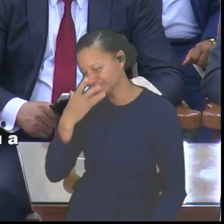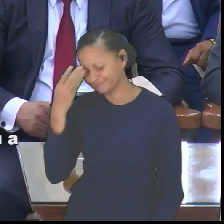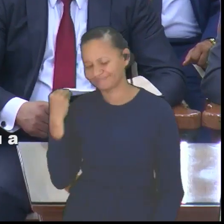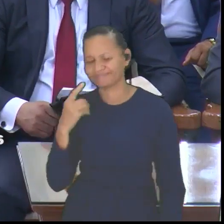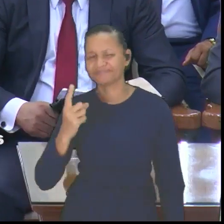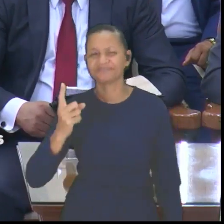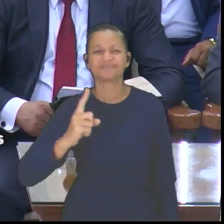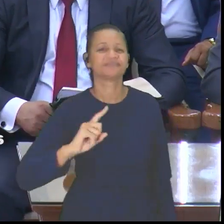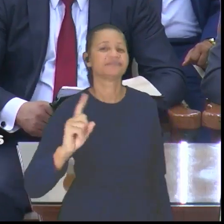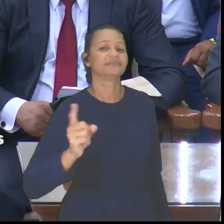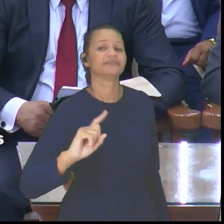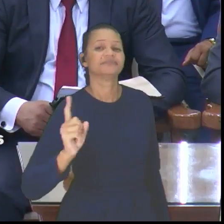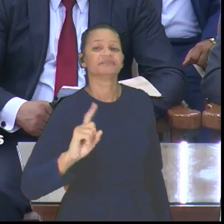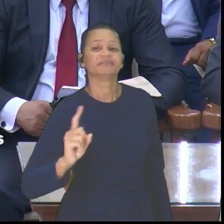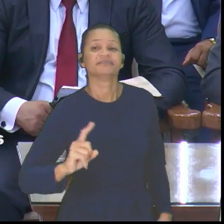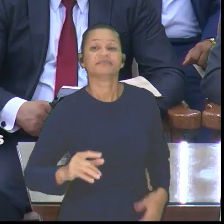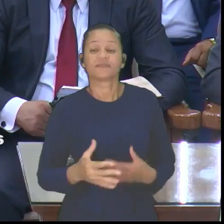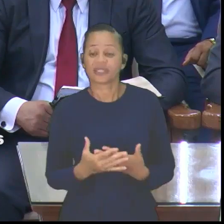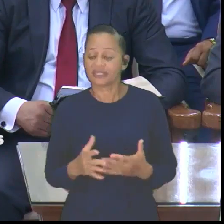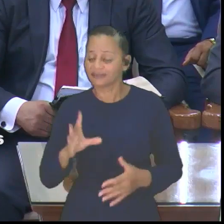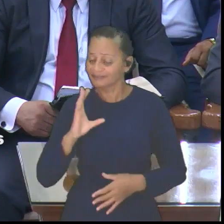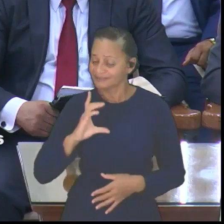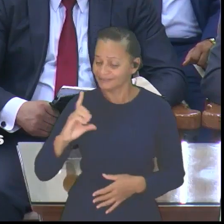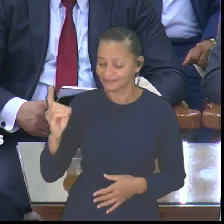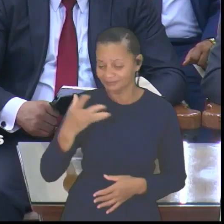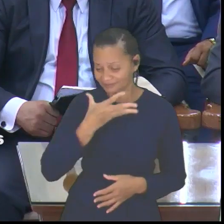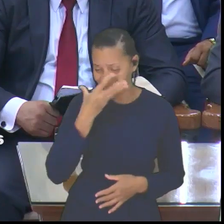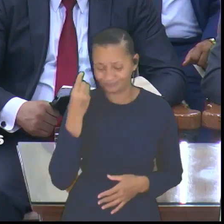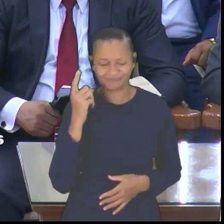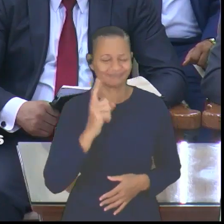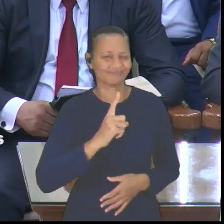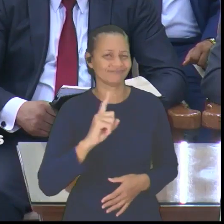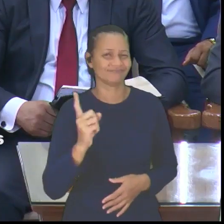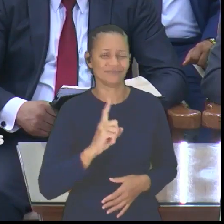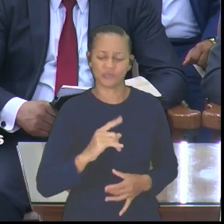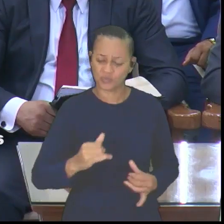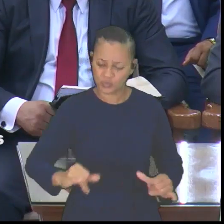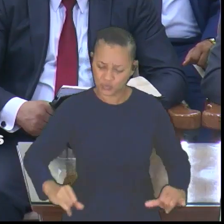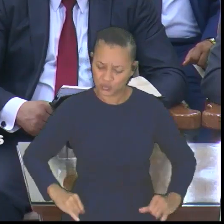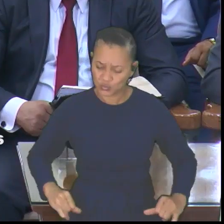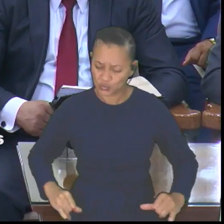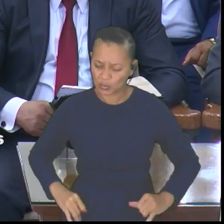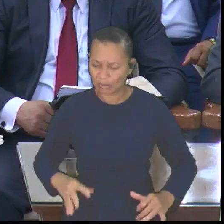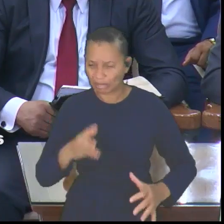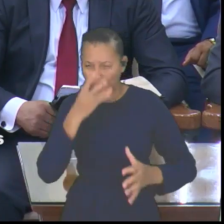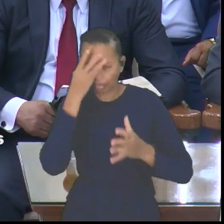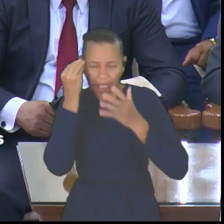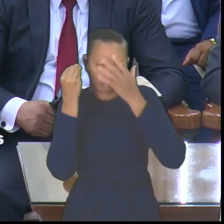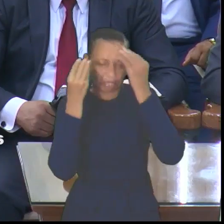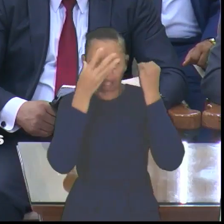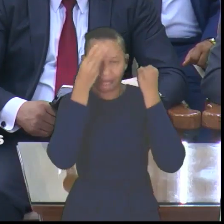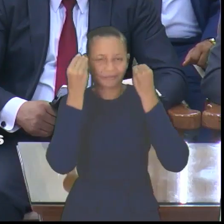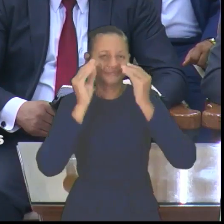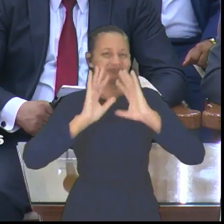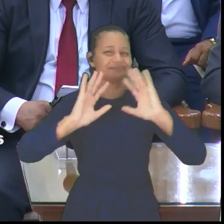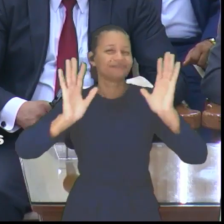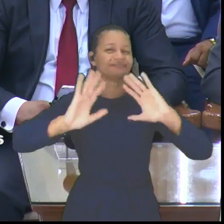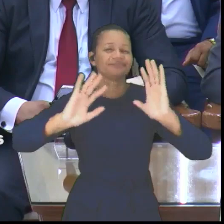irmão. Não, Deus não se esqueceu. Nosso Deus não sofre de amnésia.